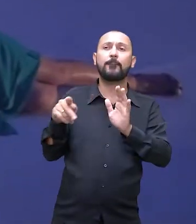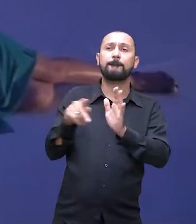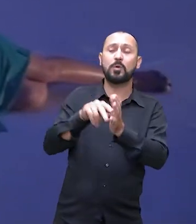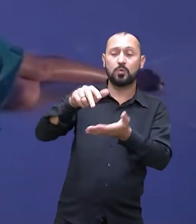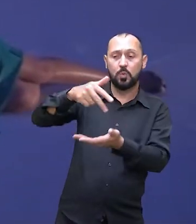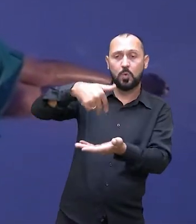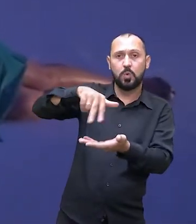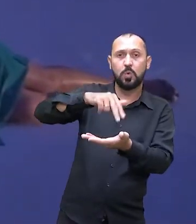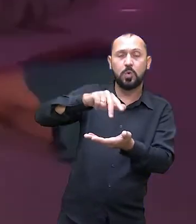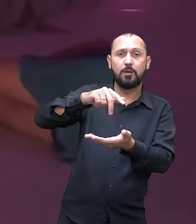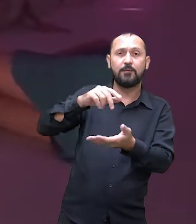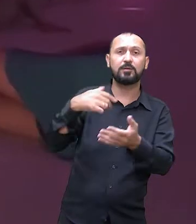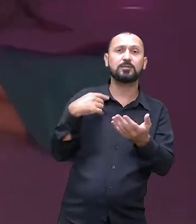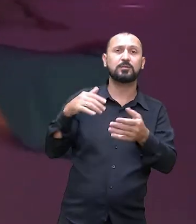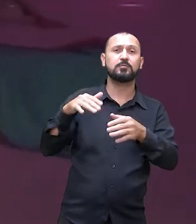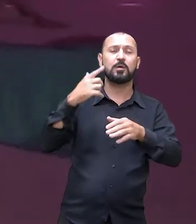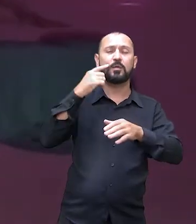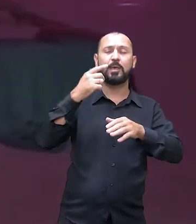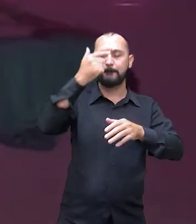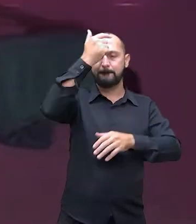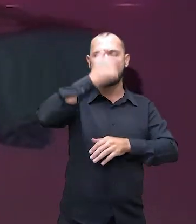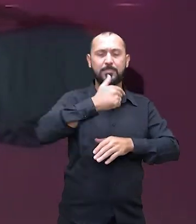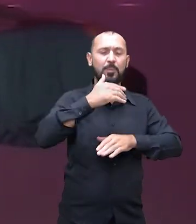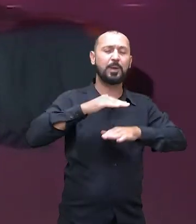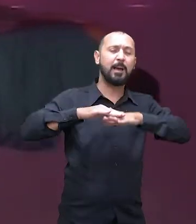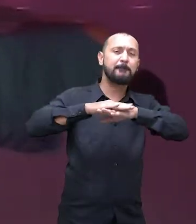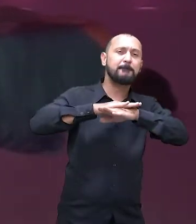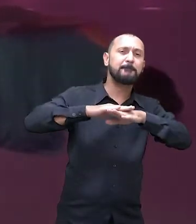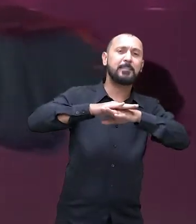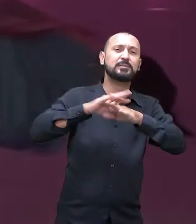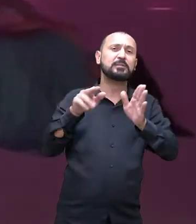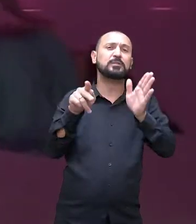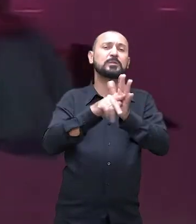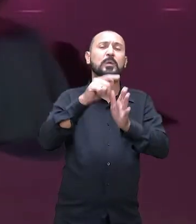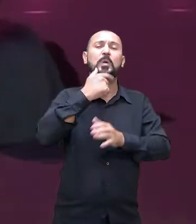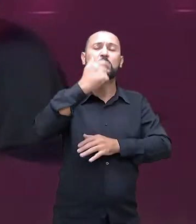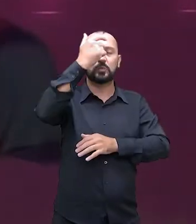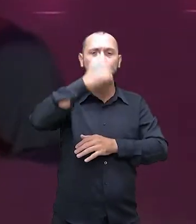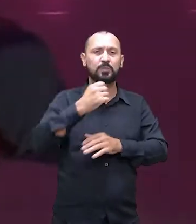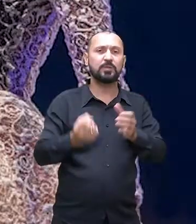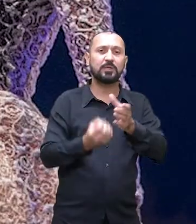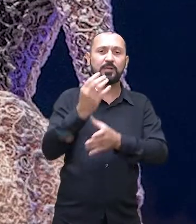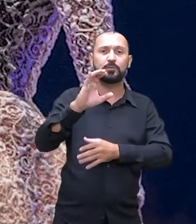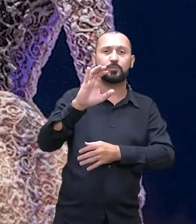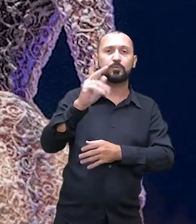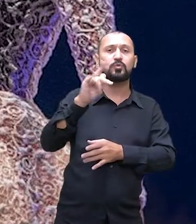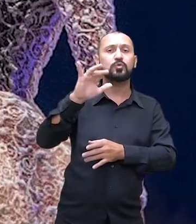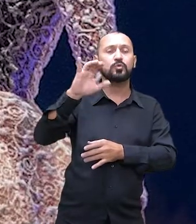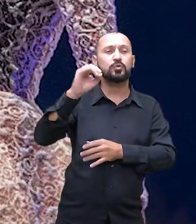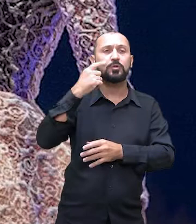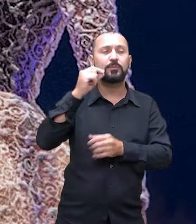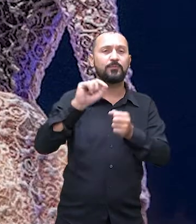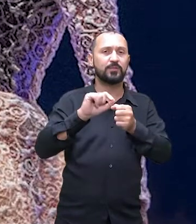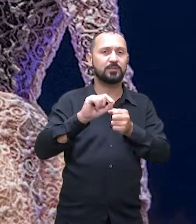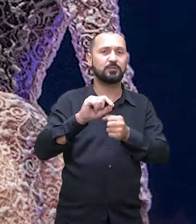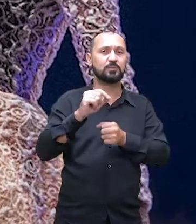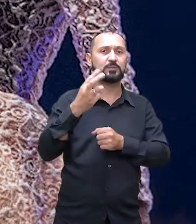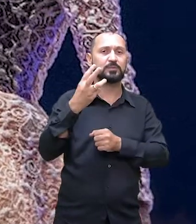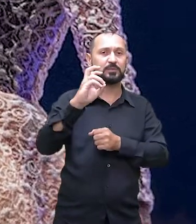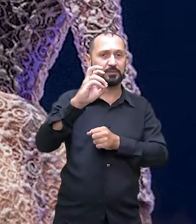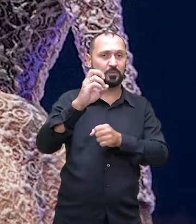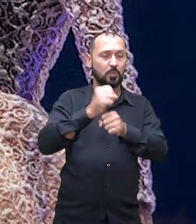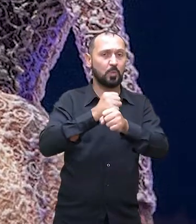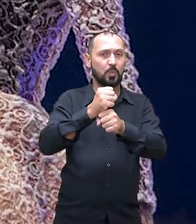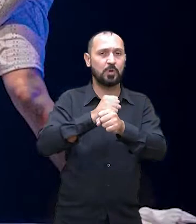da coreografia Superfície do Homem, criada em 2004 por Chico Neller. Para celebrar os 35 anos